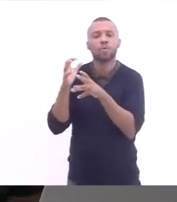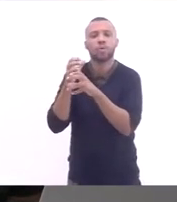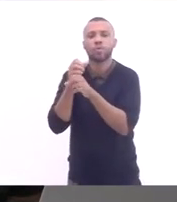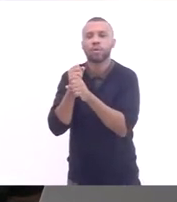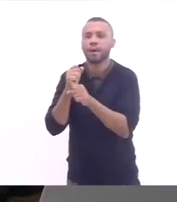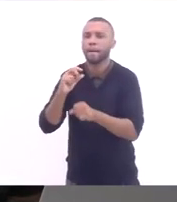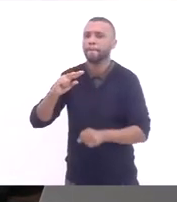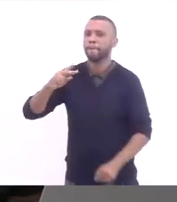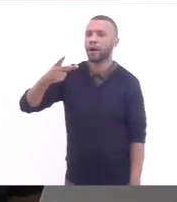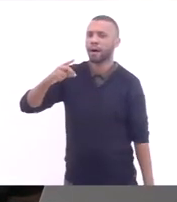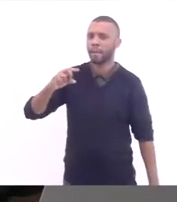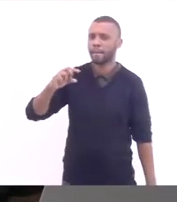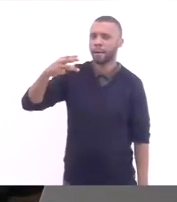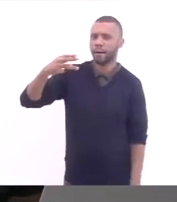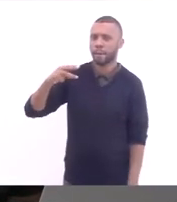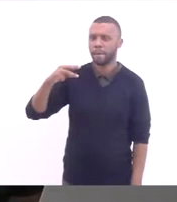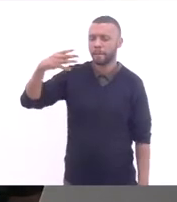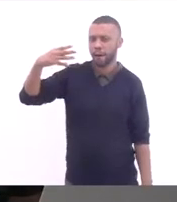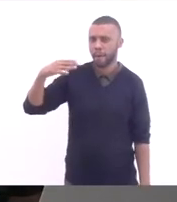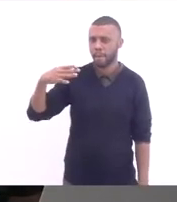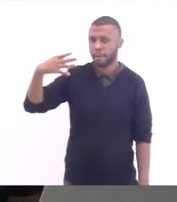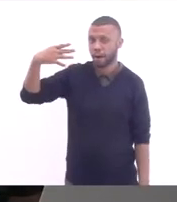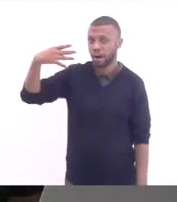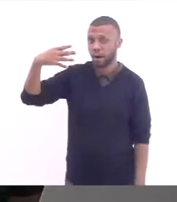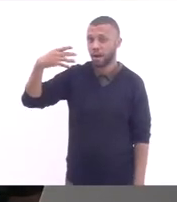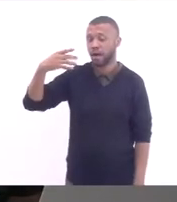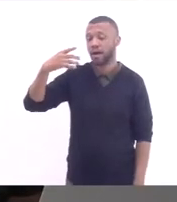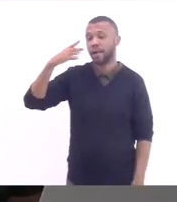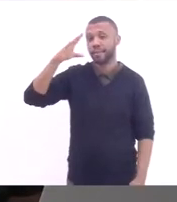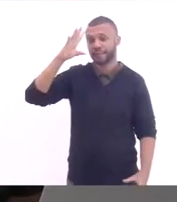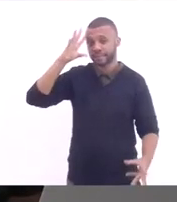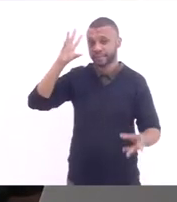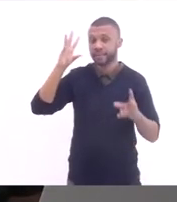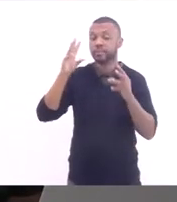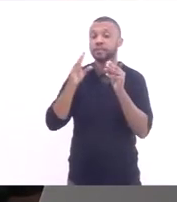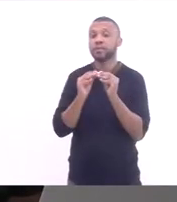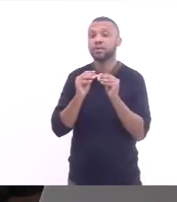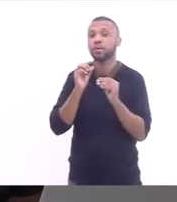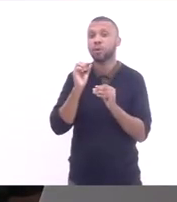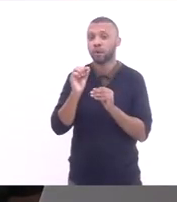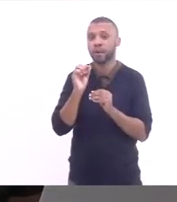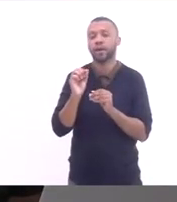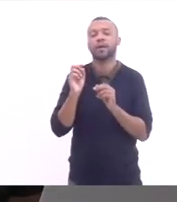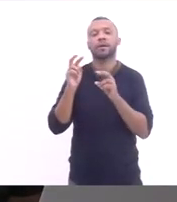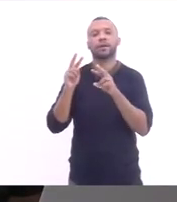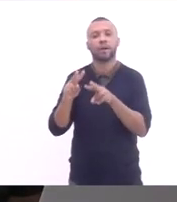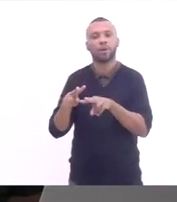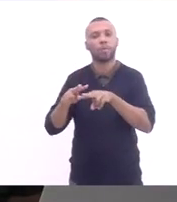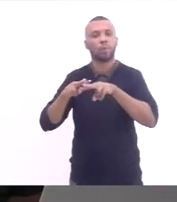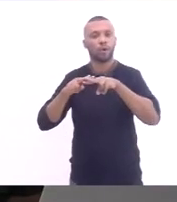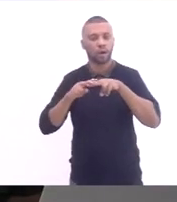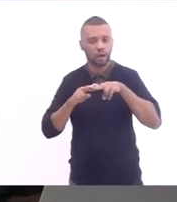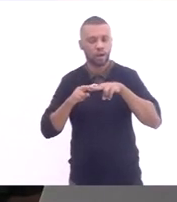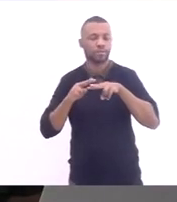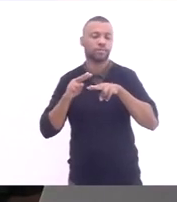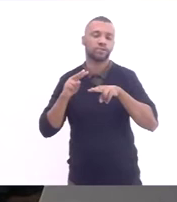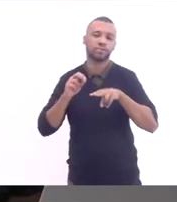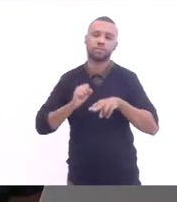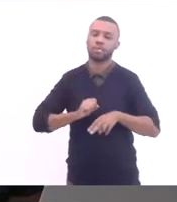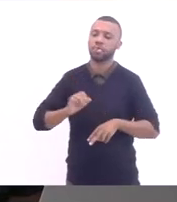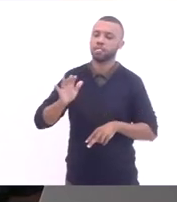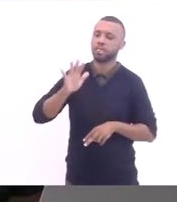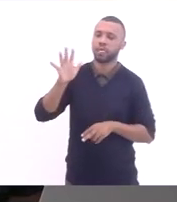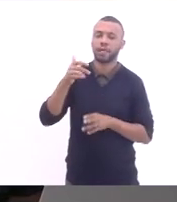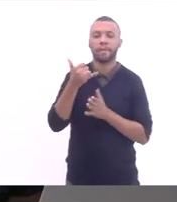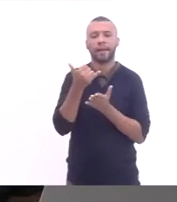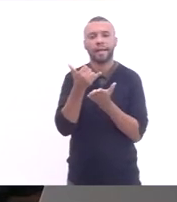deu única e exclusivamente em função de uma inflação que